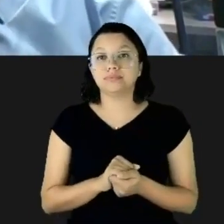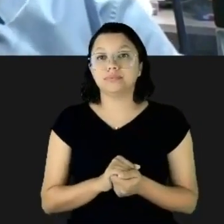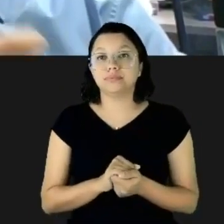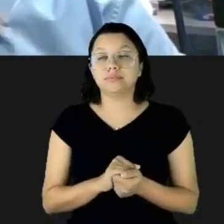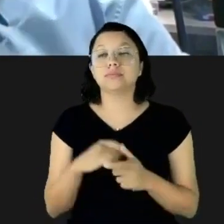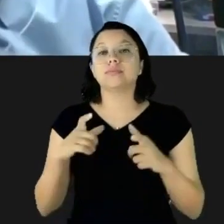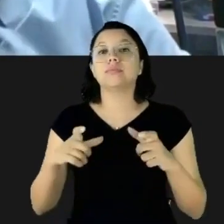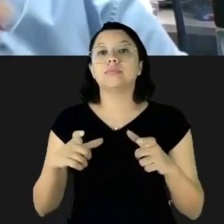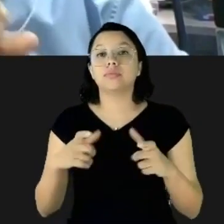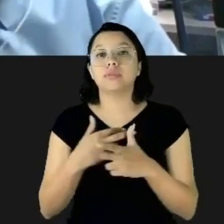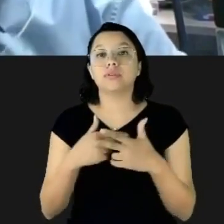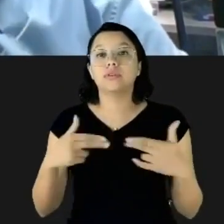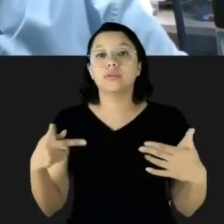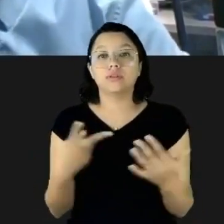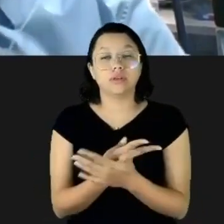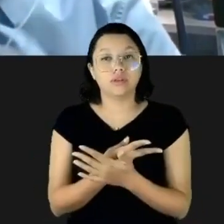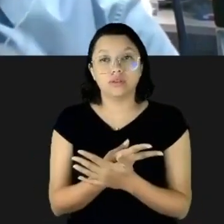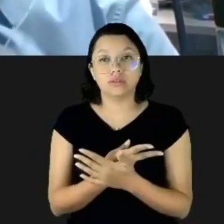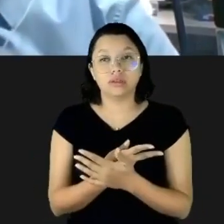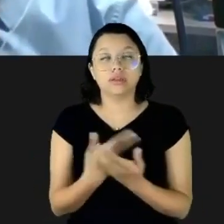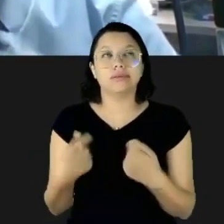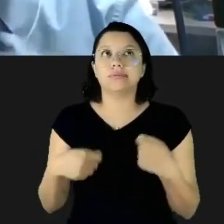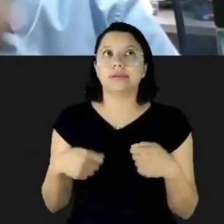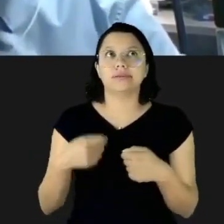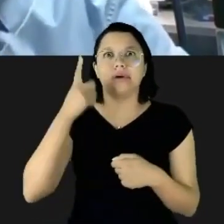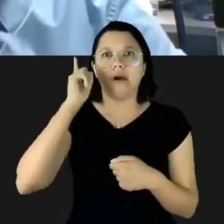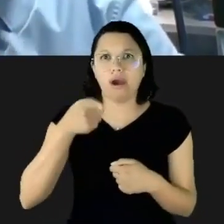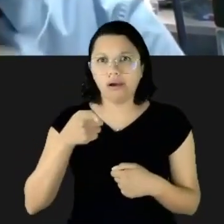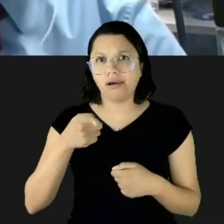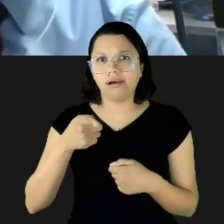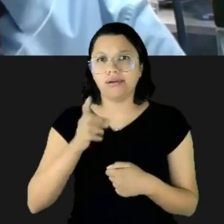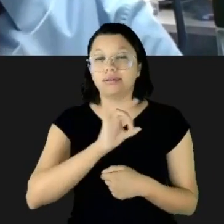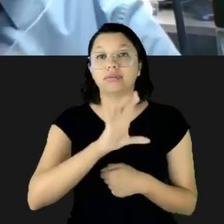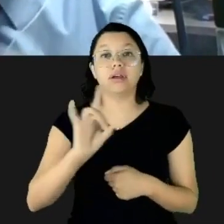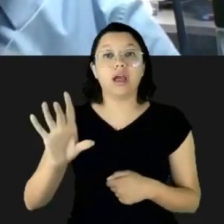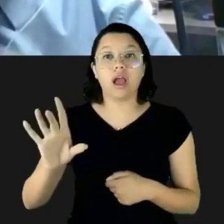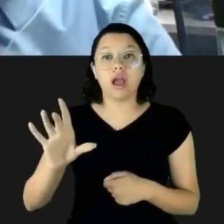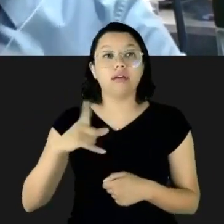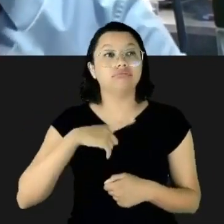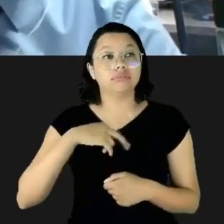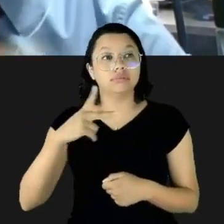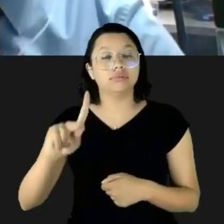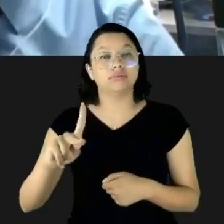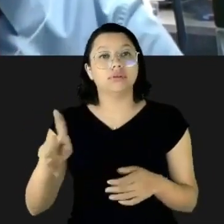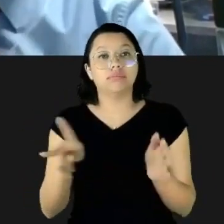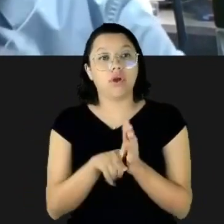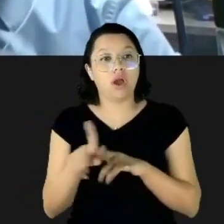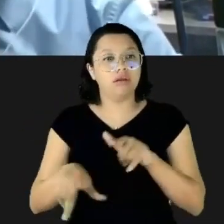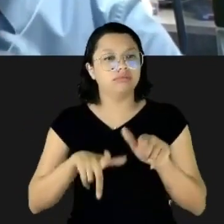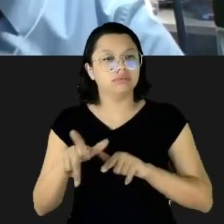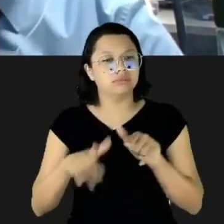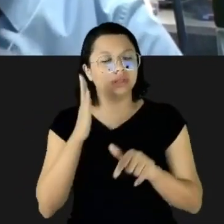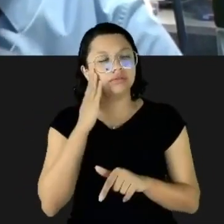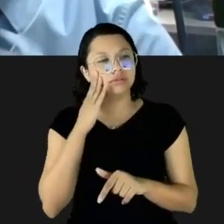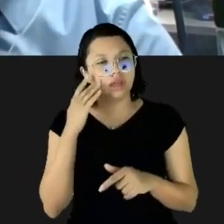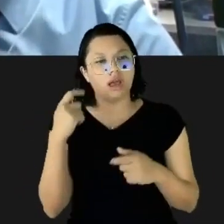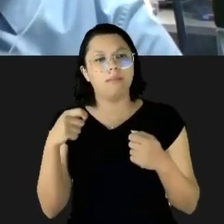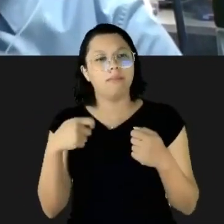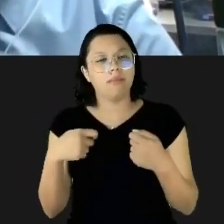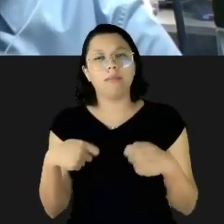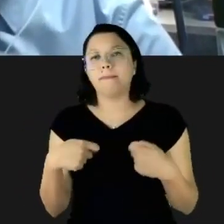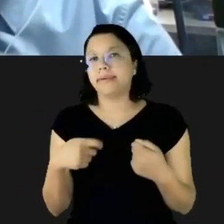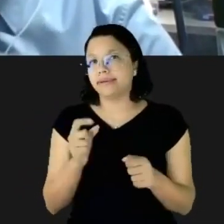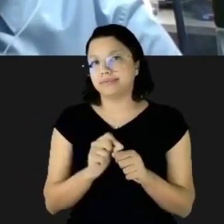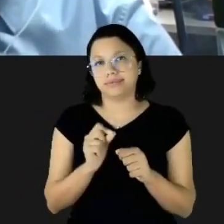onde as coisas acontecem ali, sem precisar ficar dando comandos. Cada um tem a sua incumbência e sabe exatamente o que